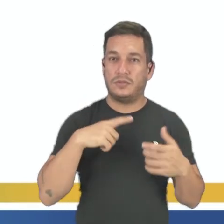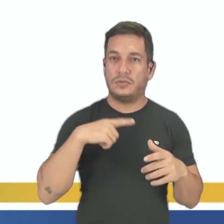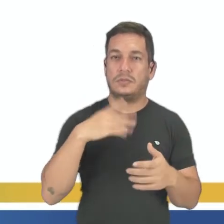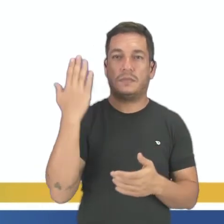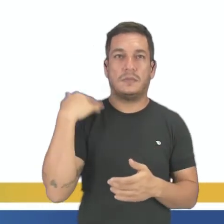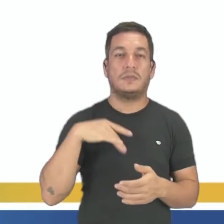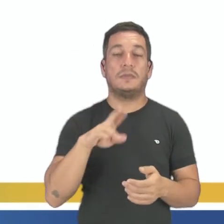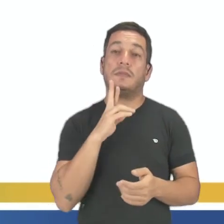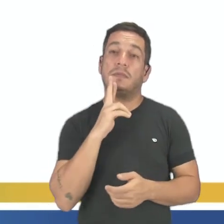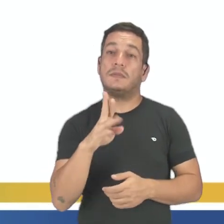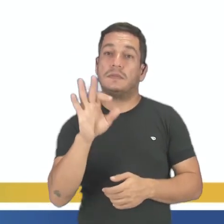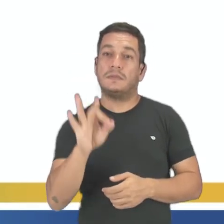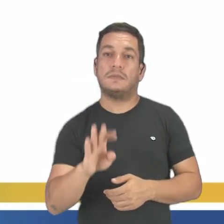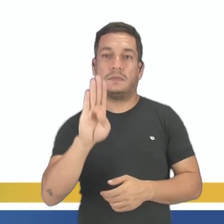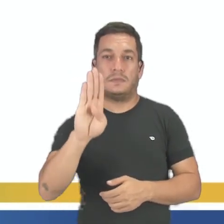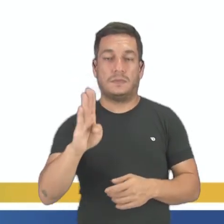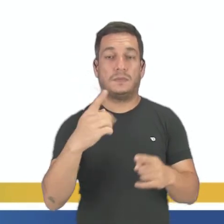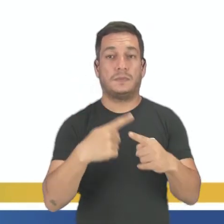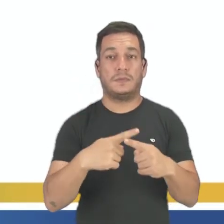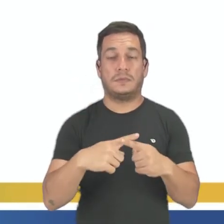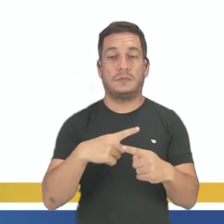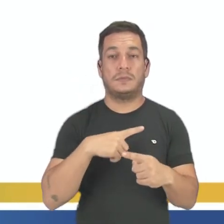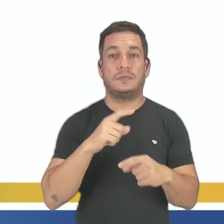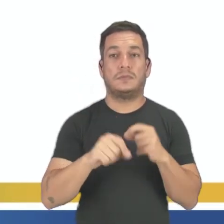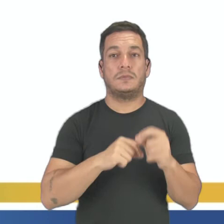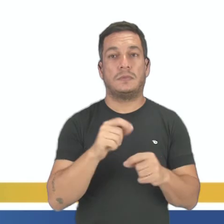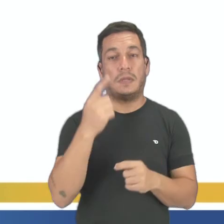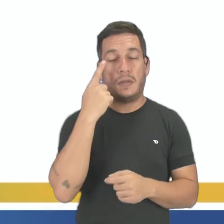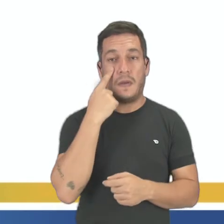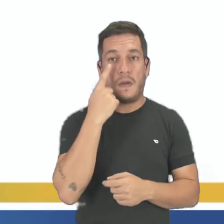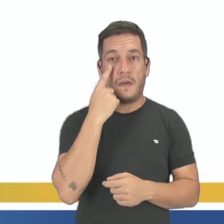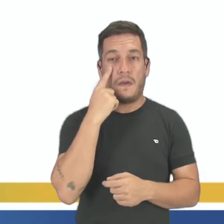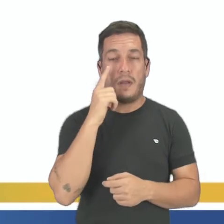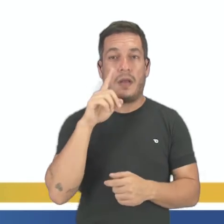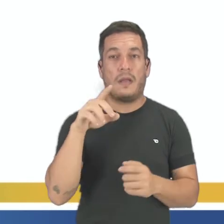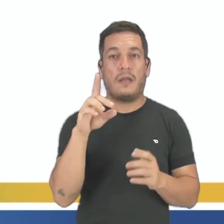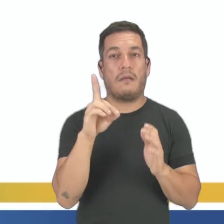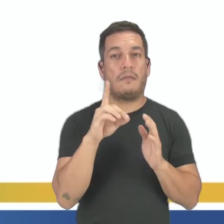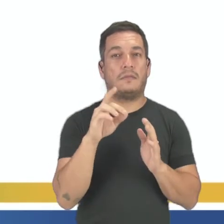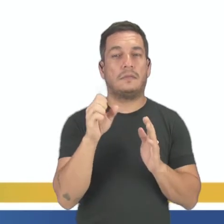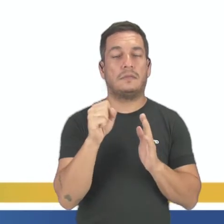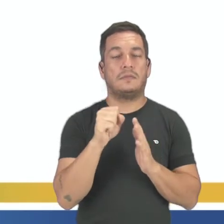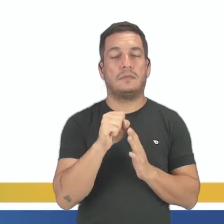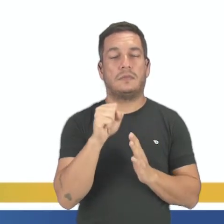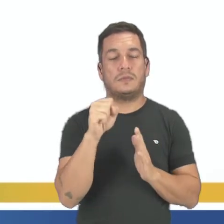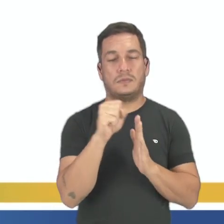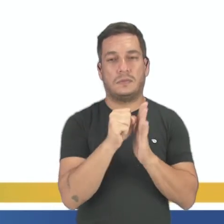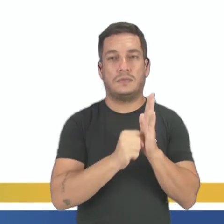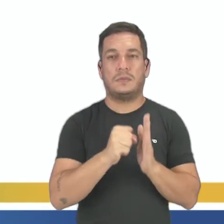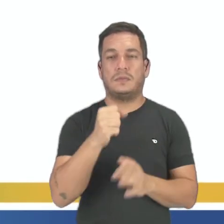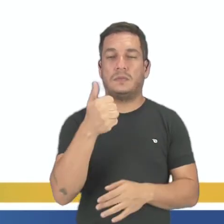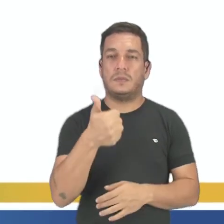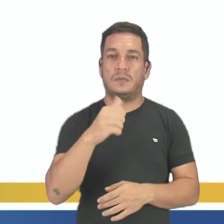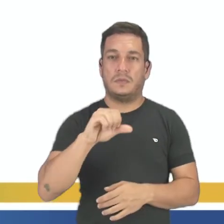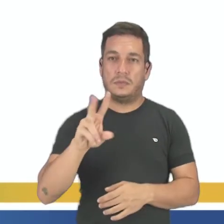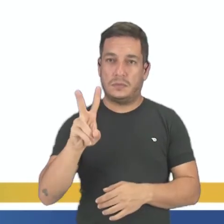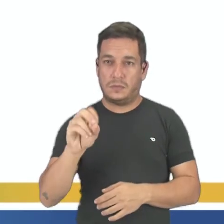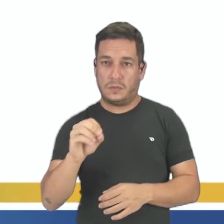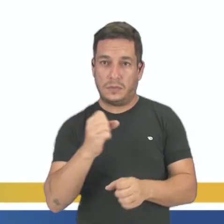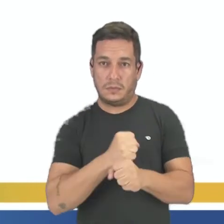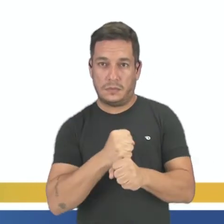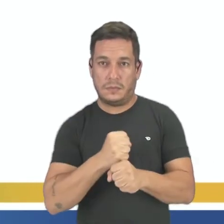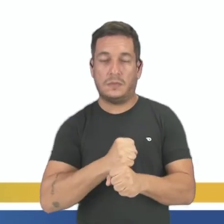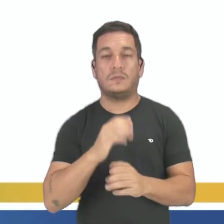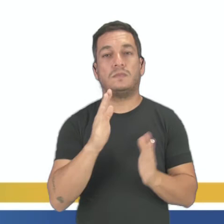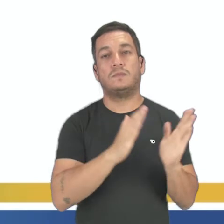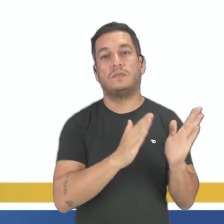é a letra B, porque apesar de ter se consolidado apenas após a década de 1950, o processo de industrialização